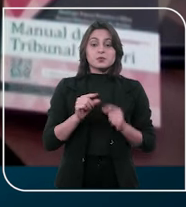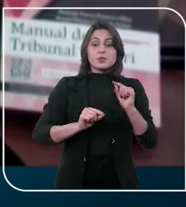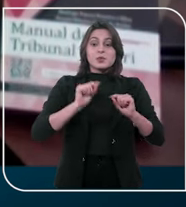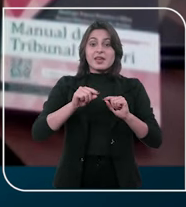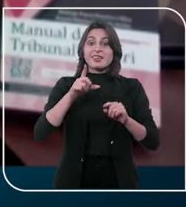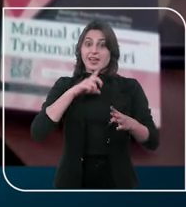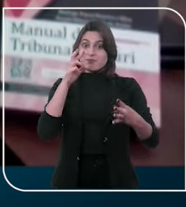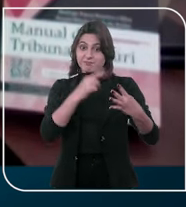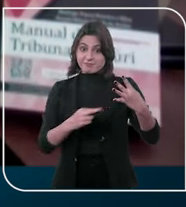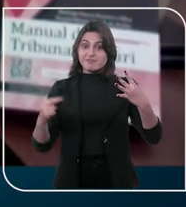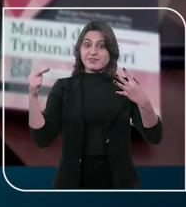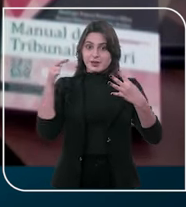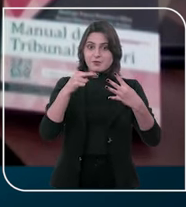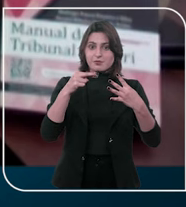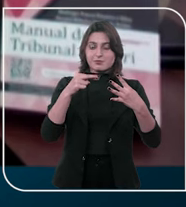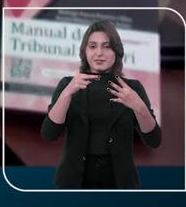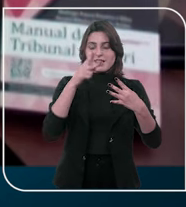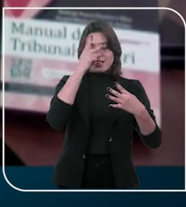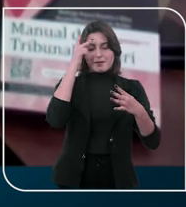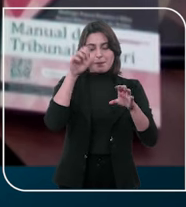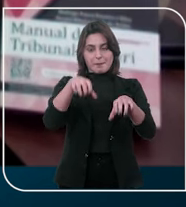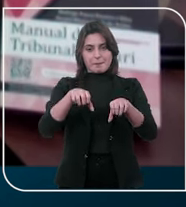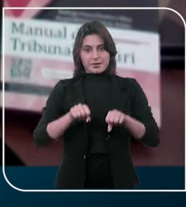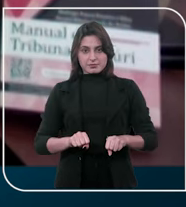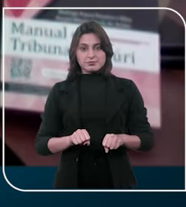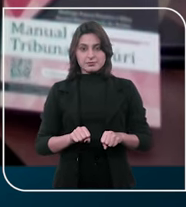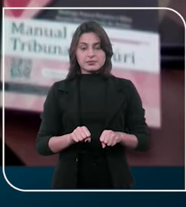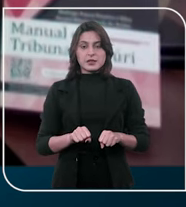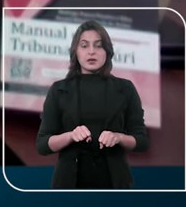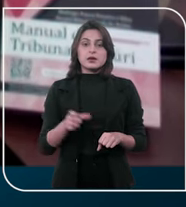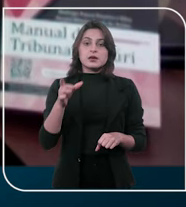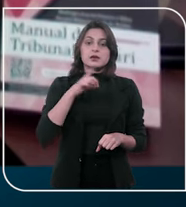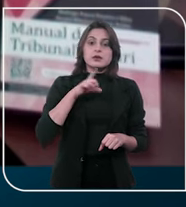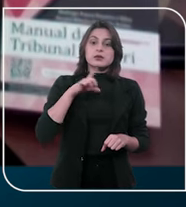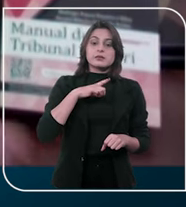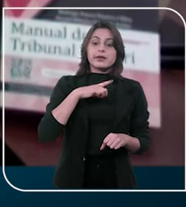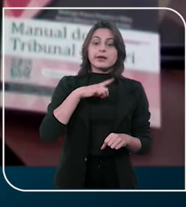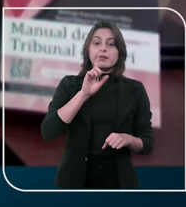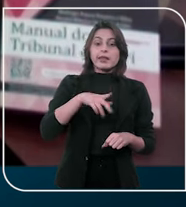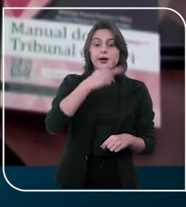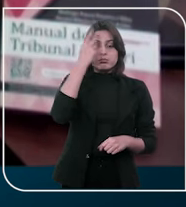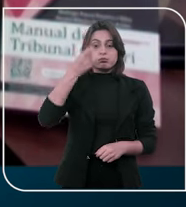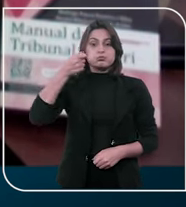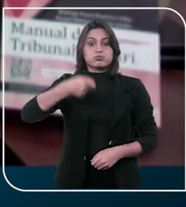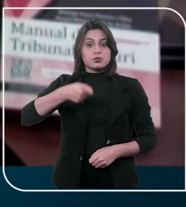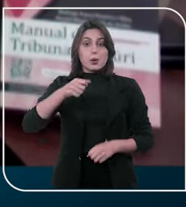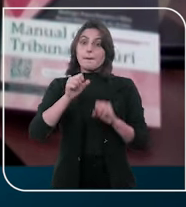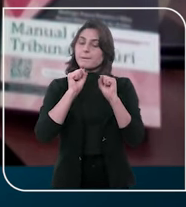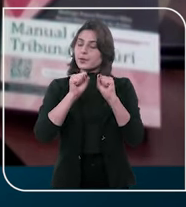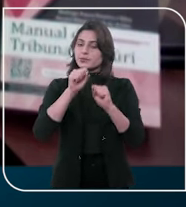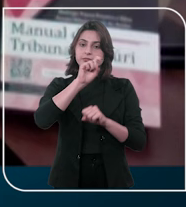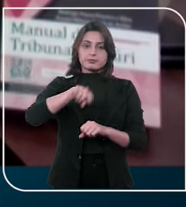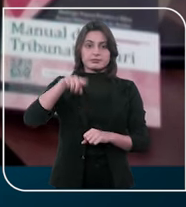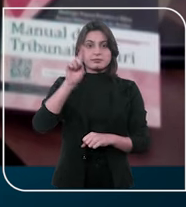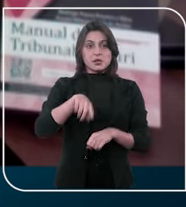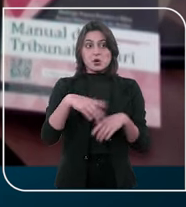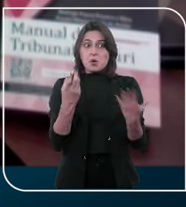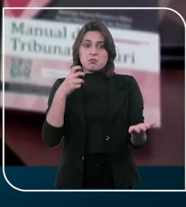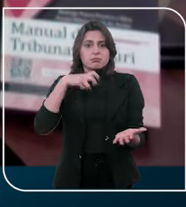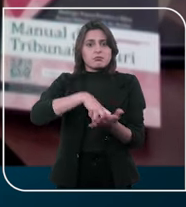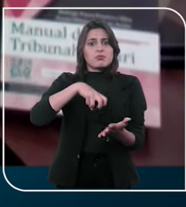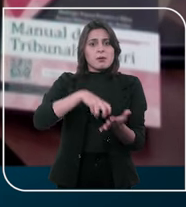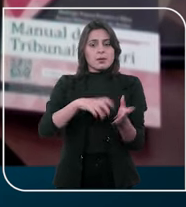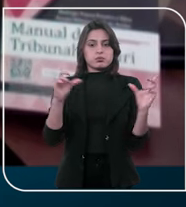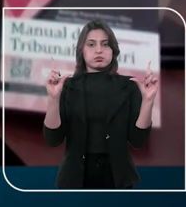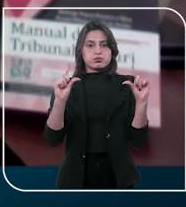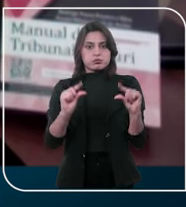da defesa, há a possibilidade efetiva que o júri possa ser anulado, que a pena possa ser diminuída.